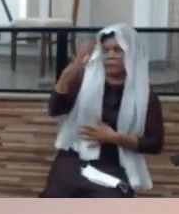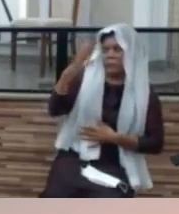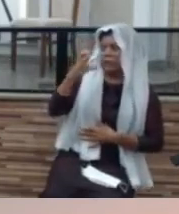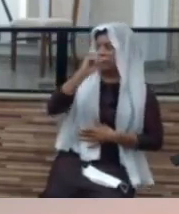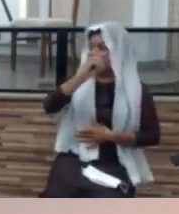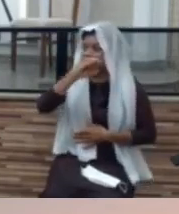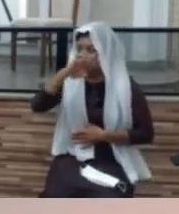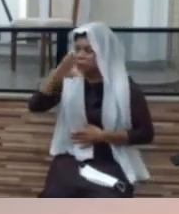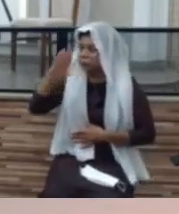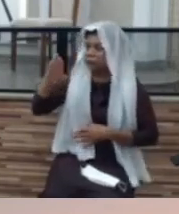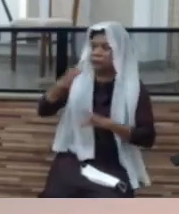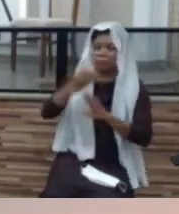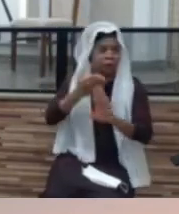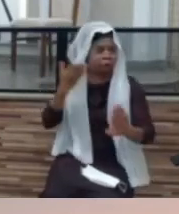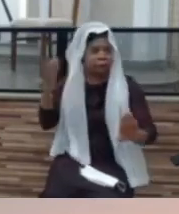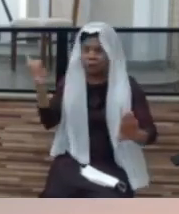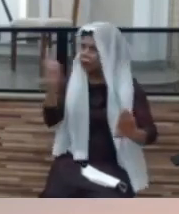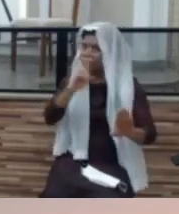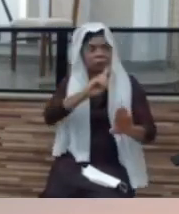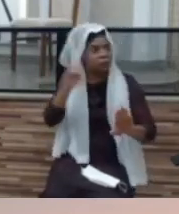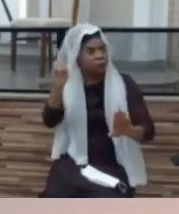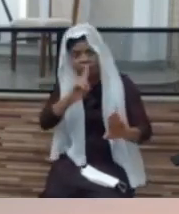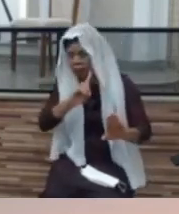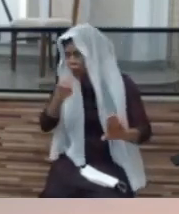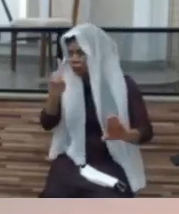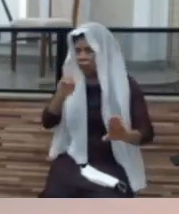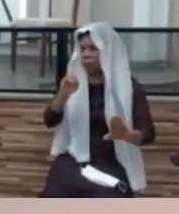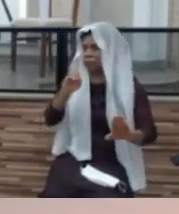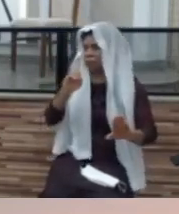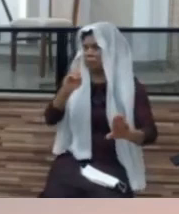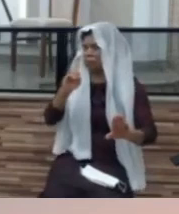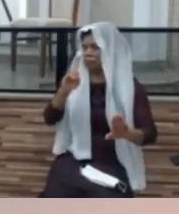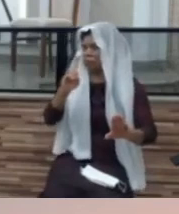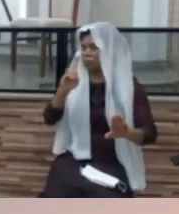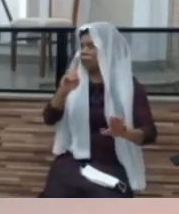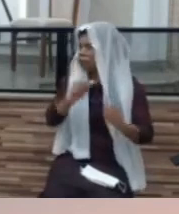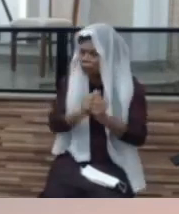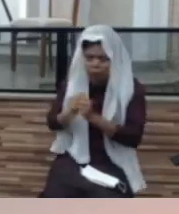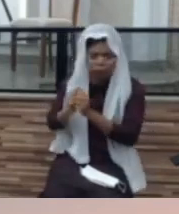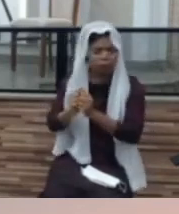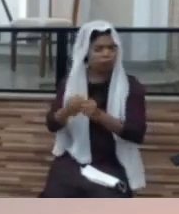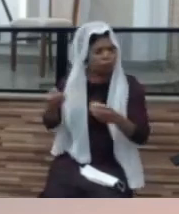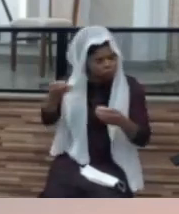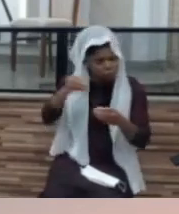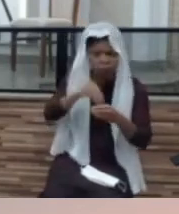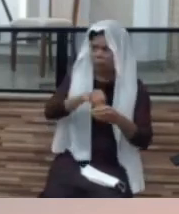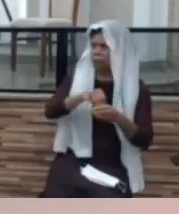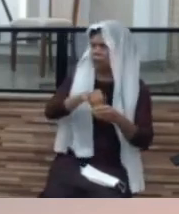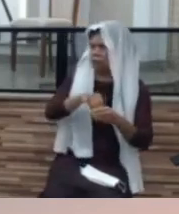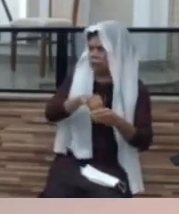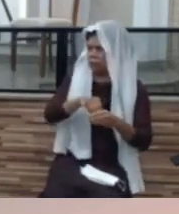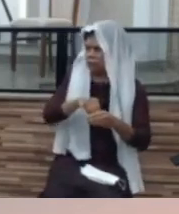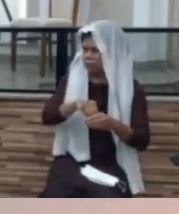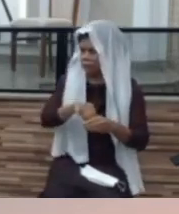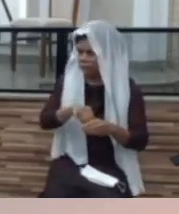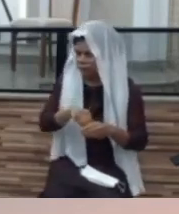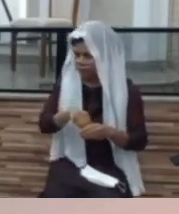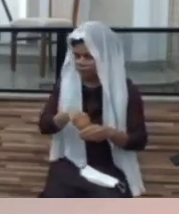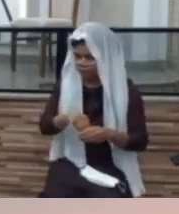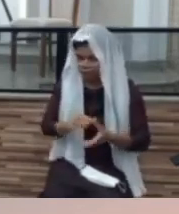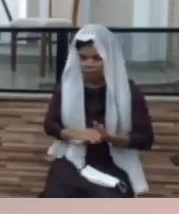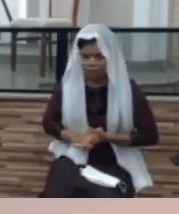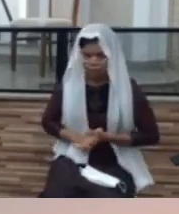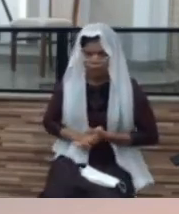as árvores. Estava aqui agora, irmão, e o Senhor me trouxe essa parte. As árvores são